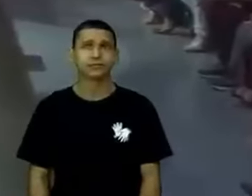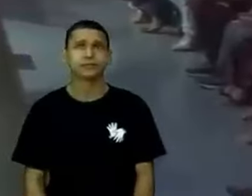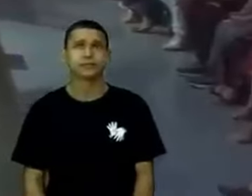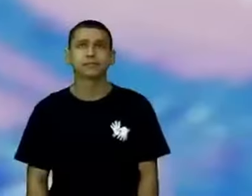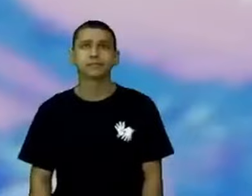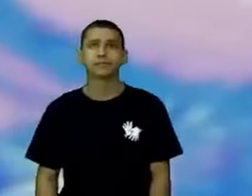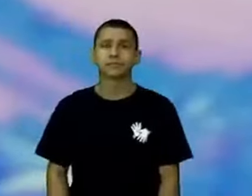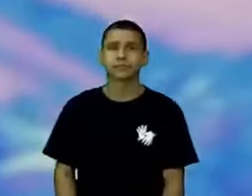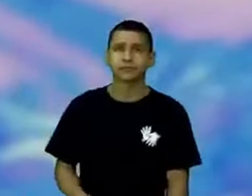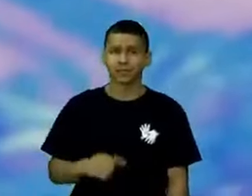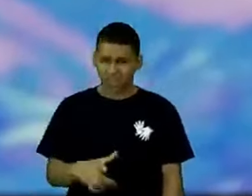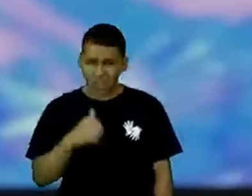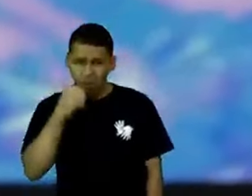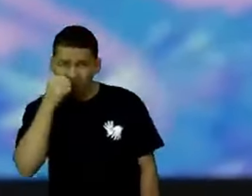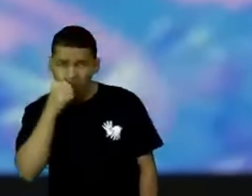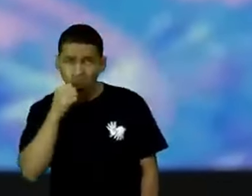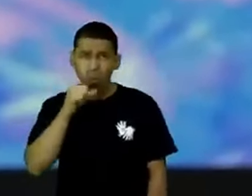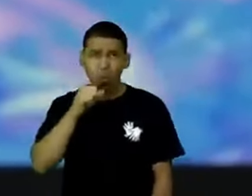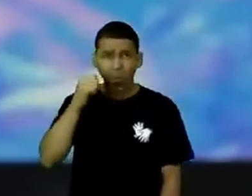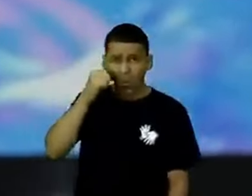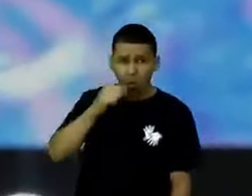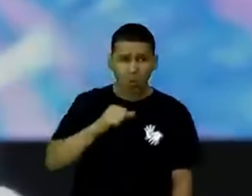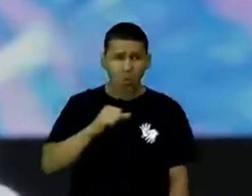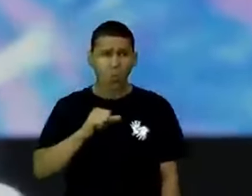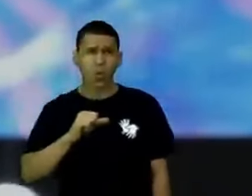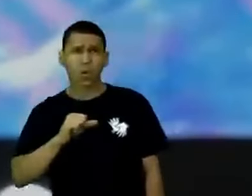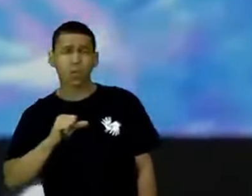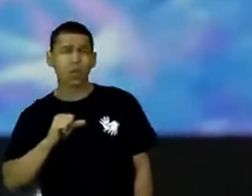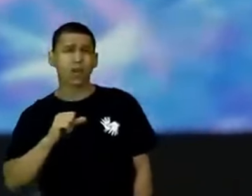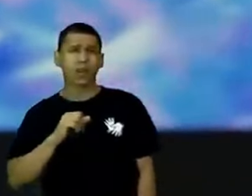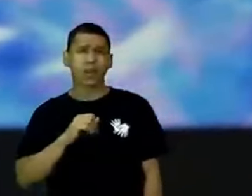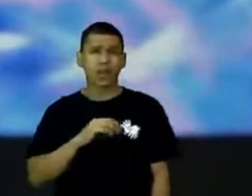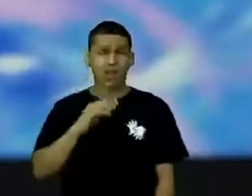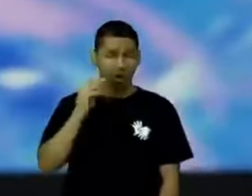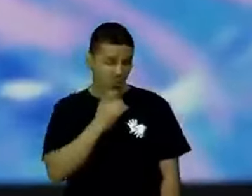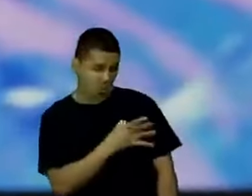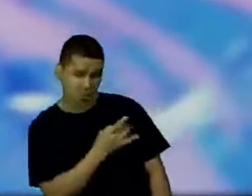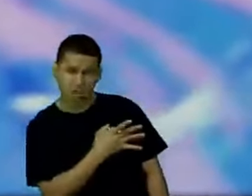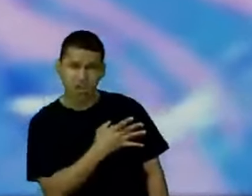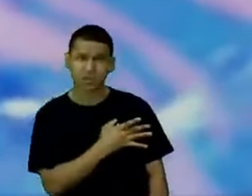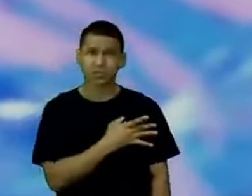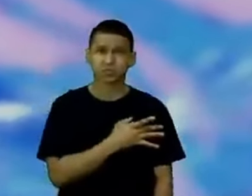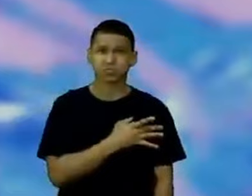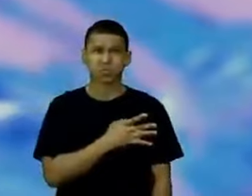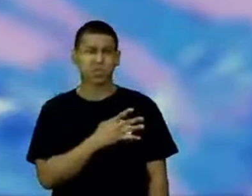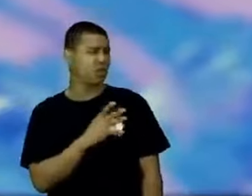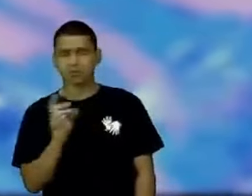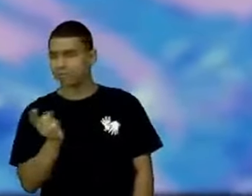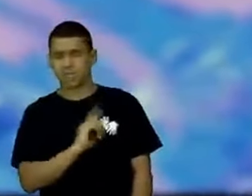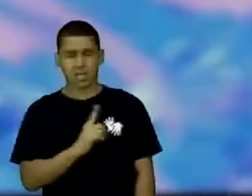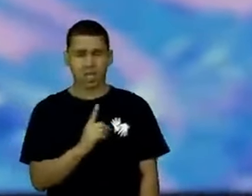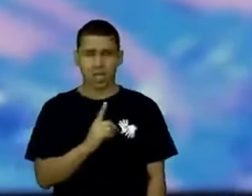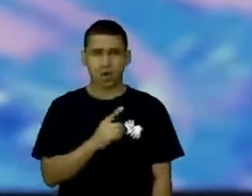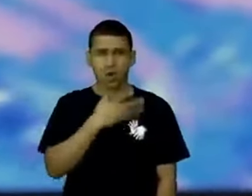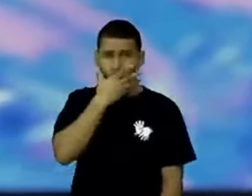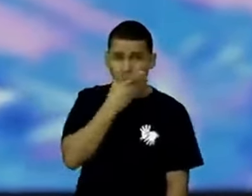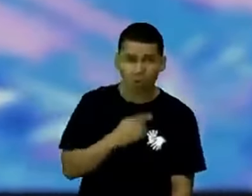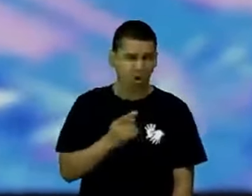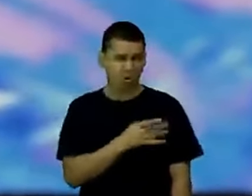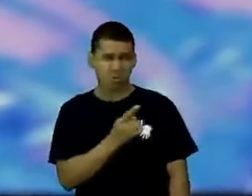Porque aqui não tem uma mulher covarde, não. Aqui tem uma mulher de oração. Aqui não tem um homem frouxo, não. Aqui tem um